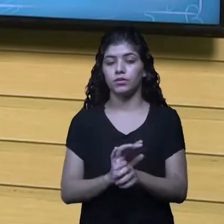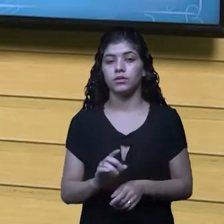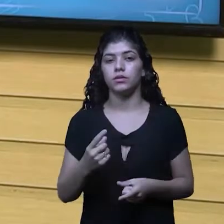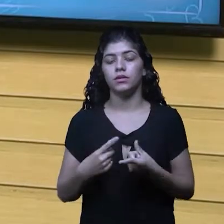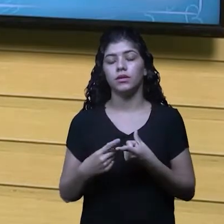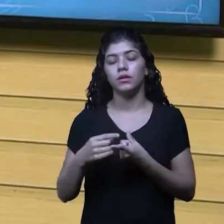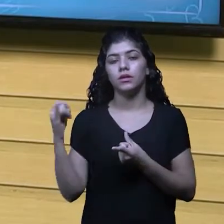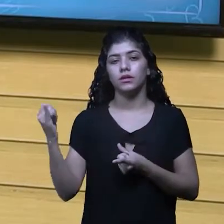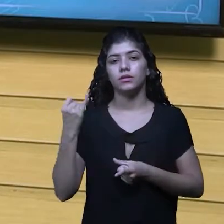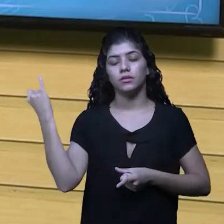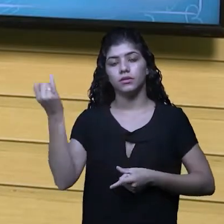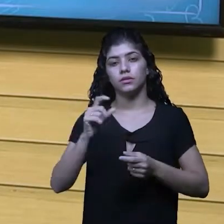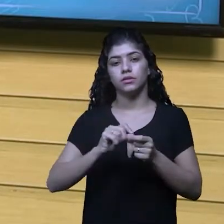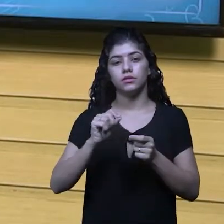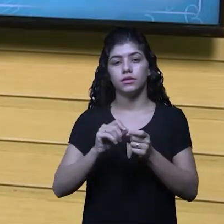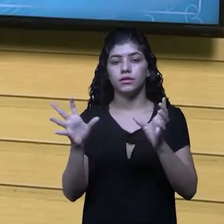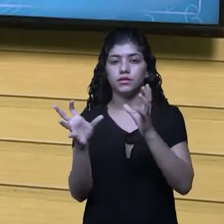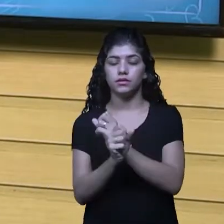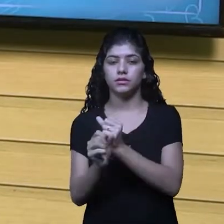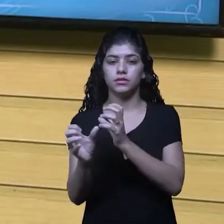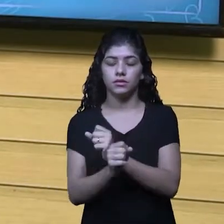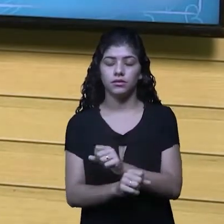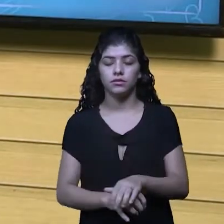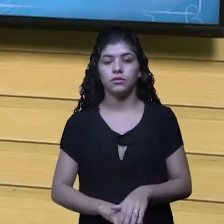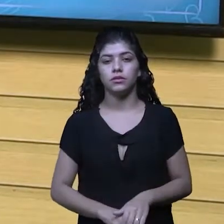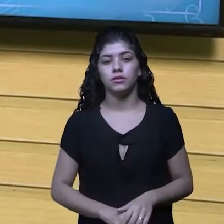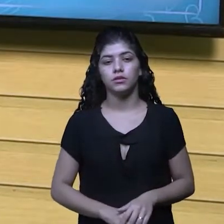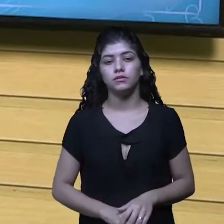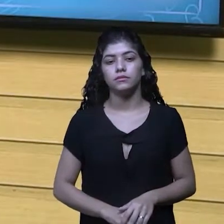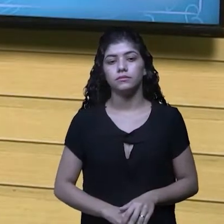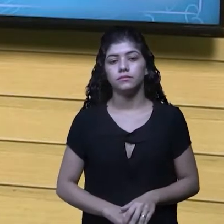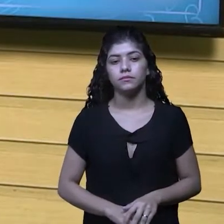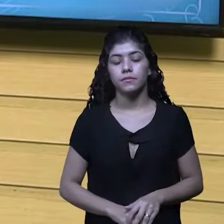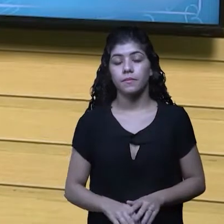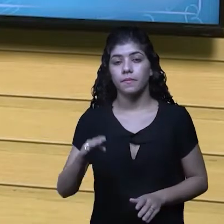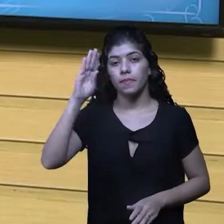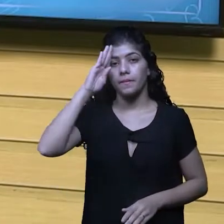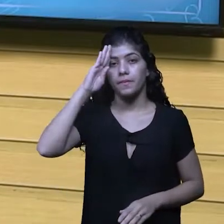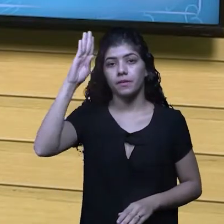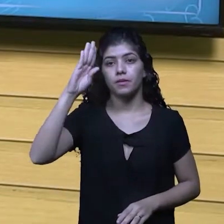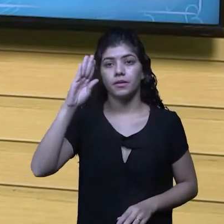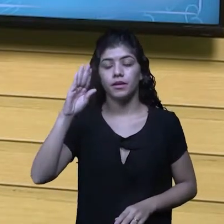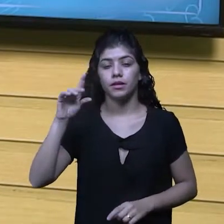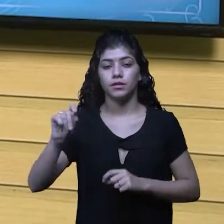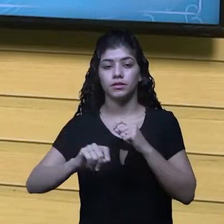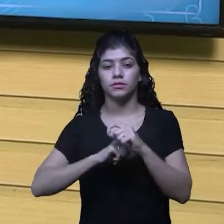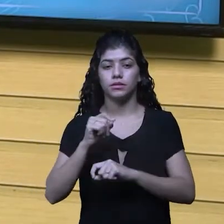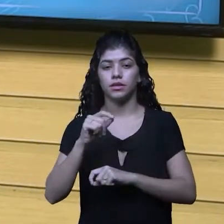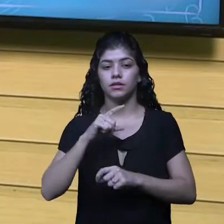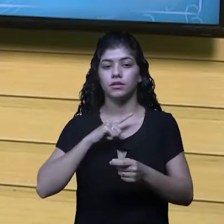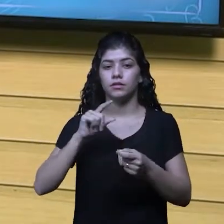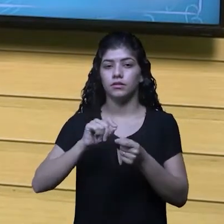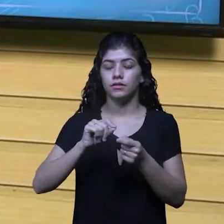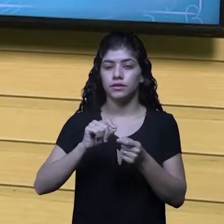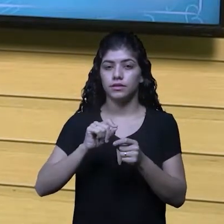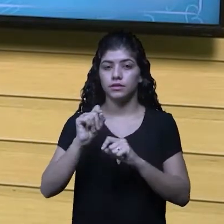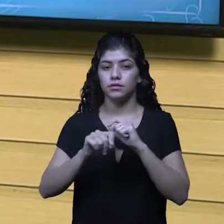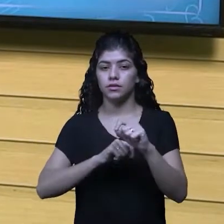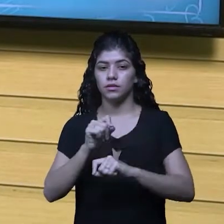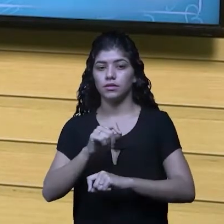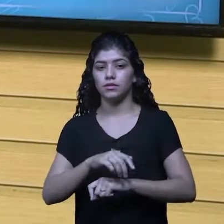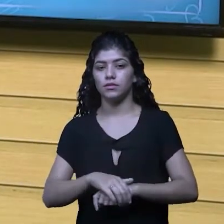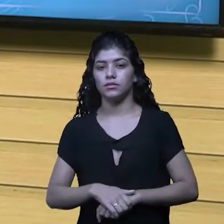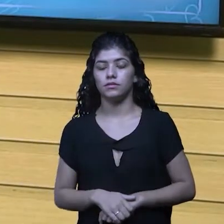por que é importante fazer esses cálculos de incerteza? Principalmente porque quando formos fazer